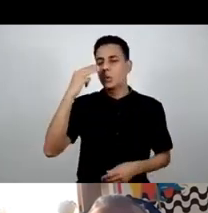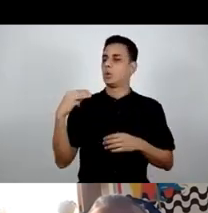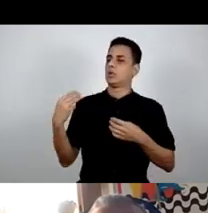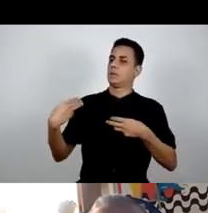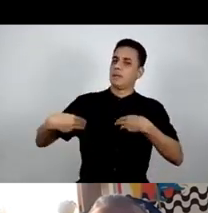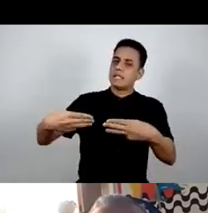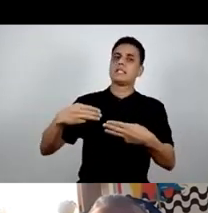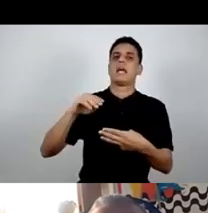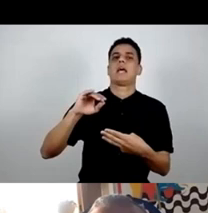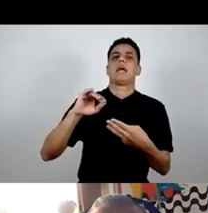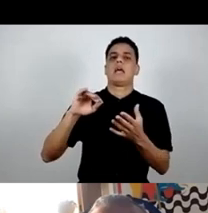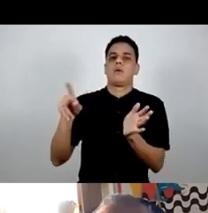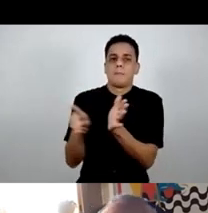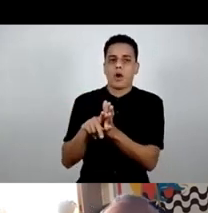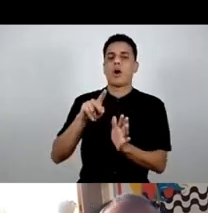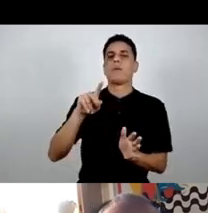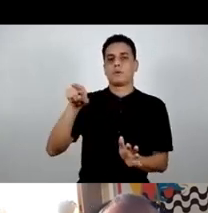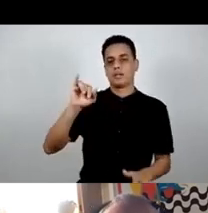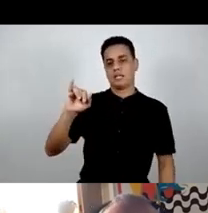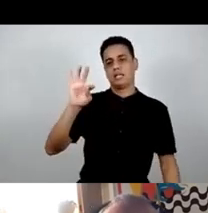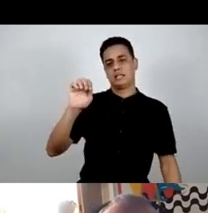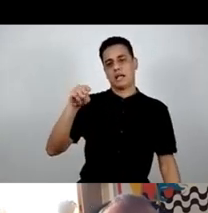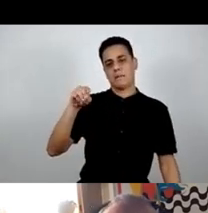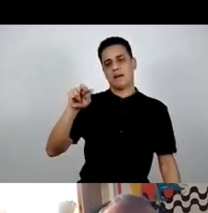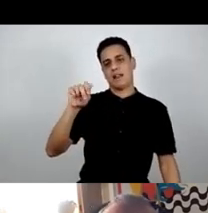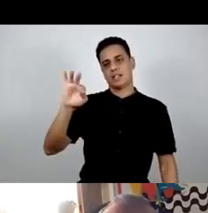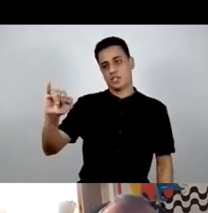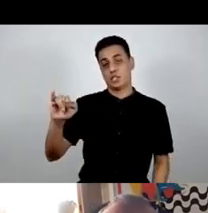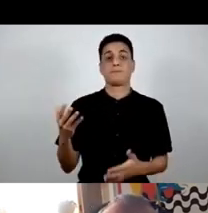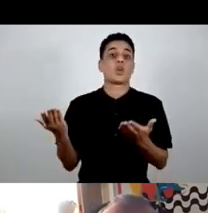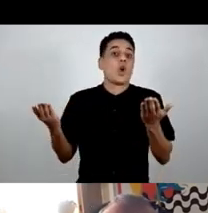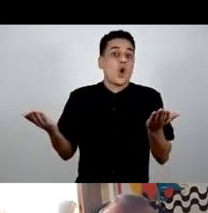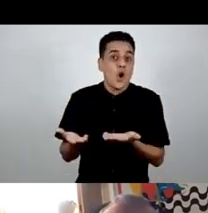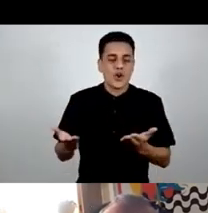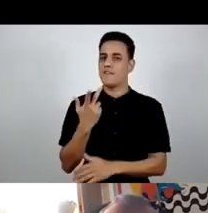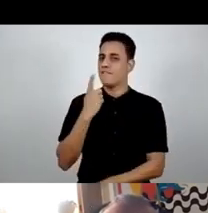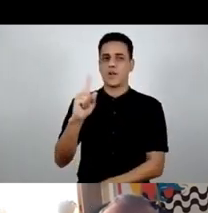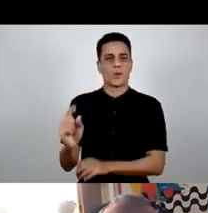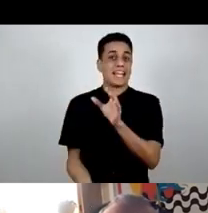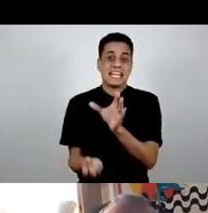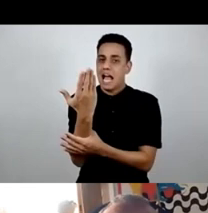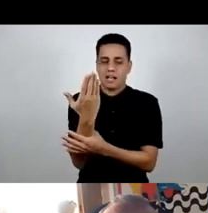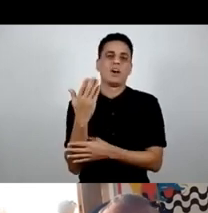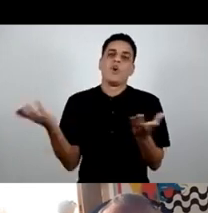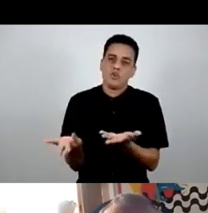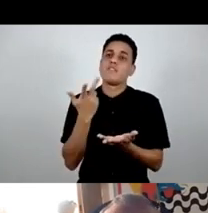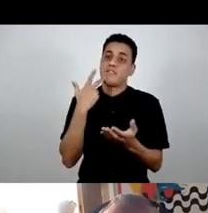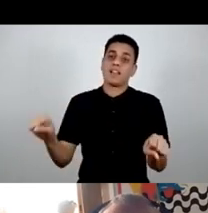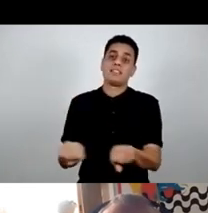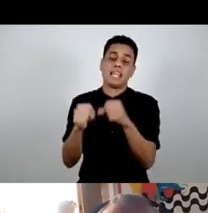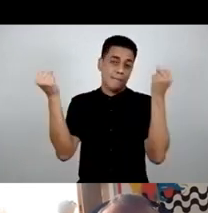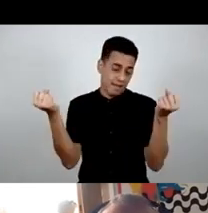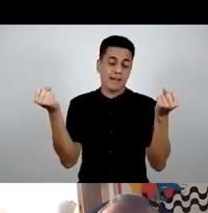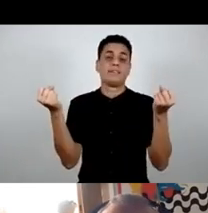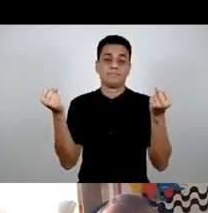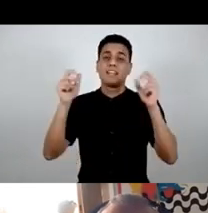bom aporte, e o Itamaraty já fez isso. Hoje nós não estamos falando mais em criação, mas em destruição. Infelizmente, o